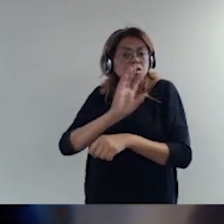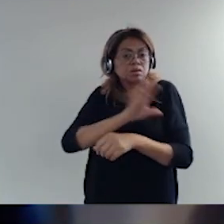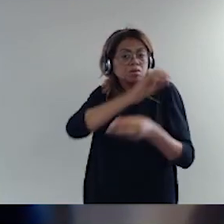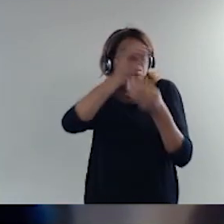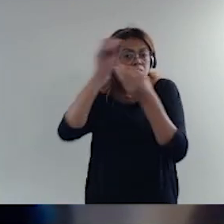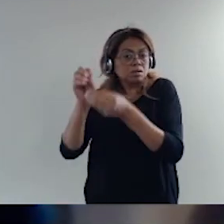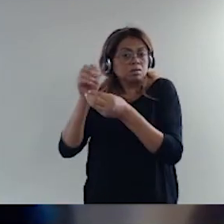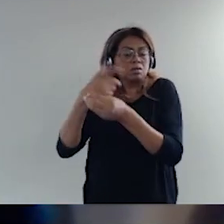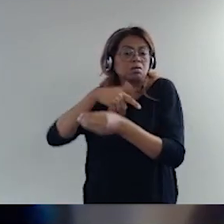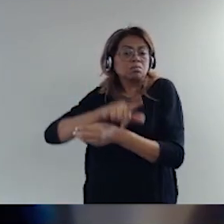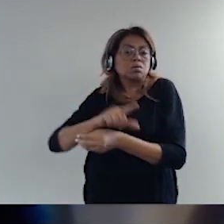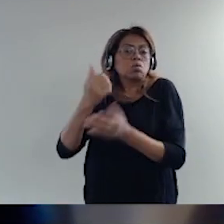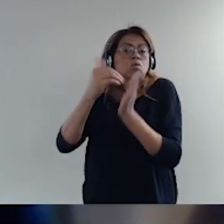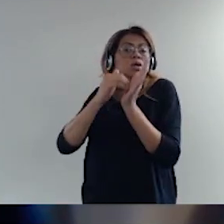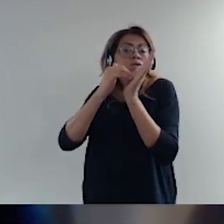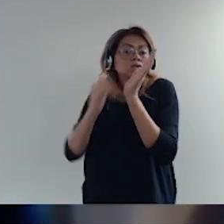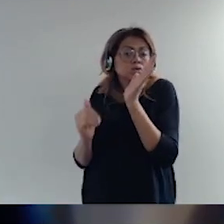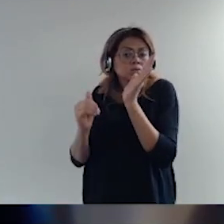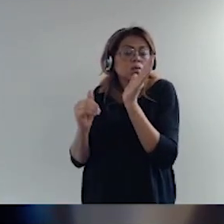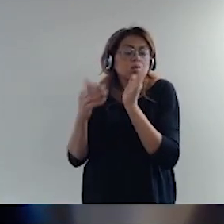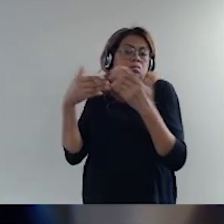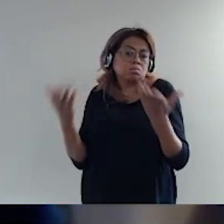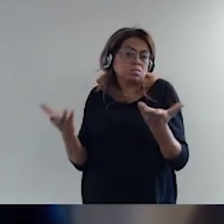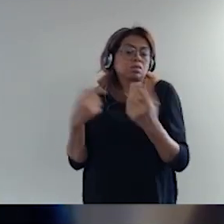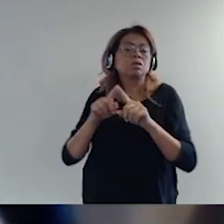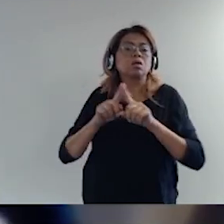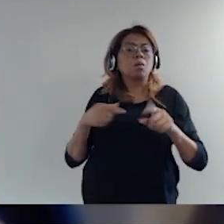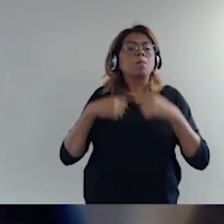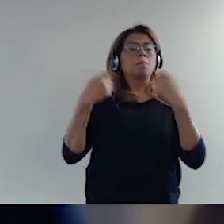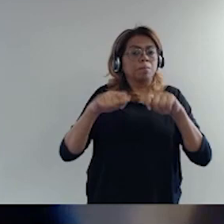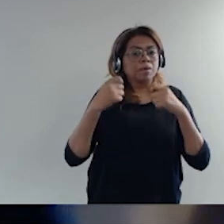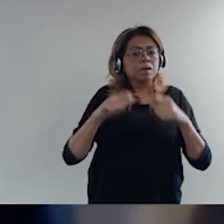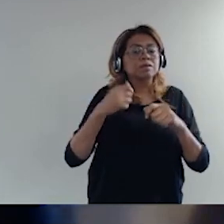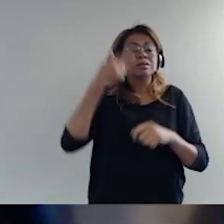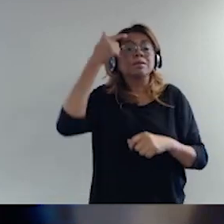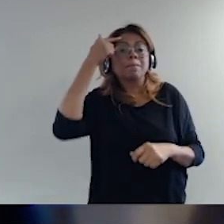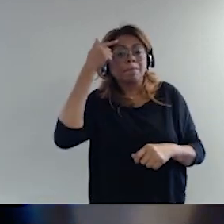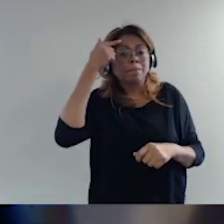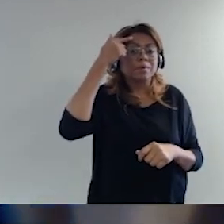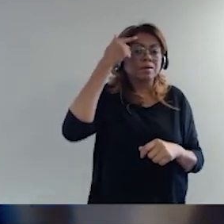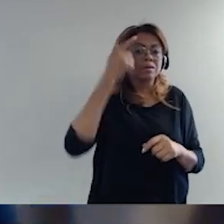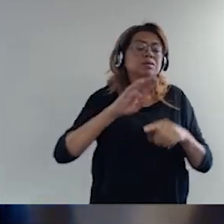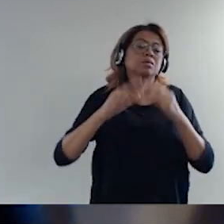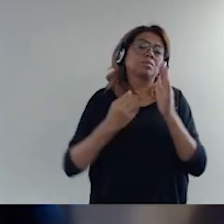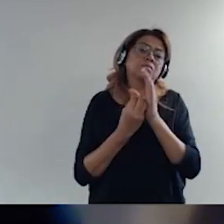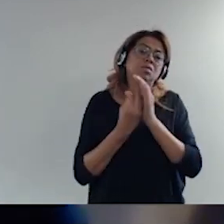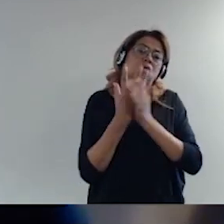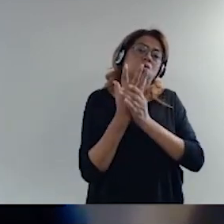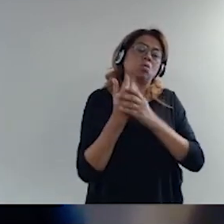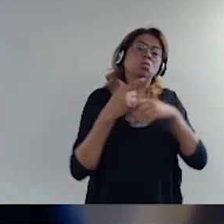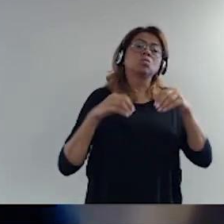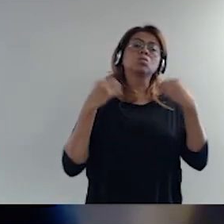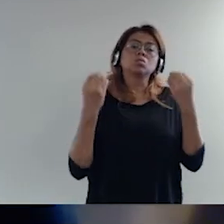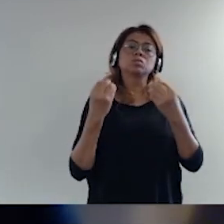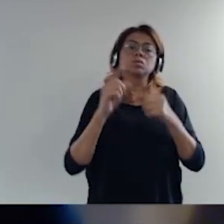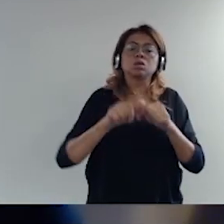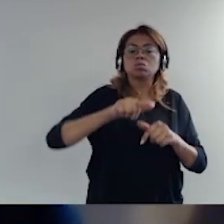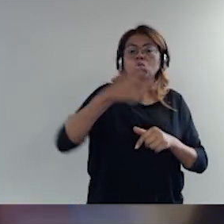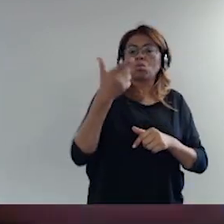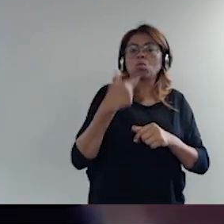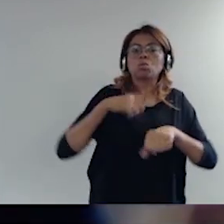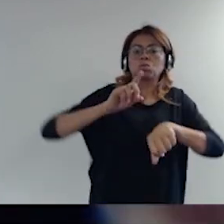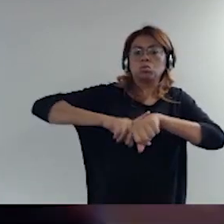restante. Portanto, a Federação Brasileira ela precisa ser repensada. Ela precisa partir para um